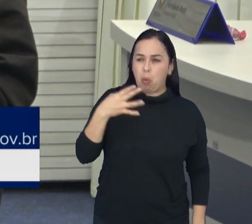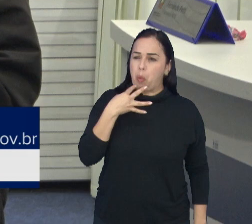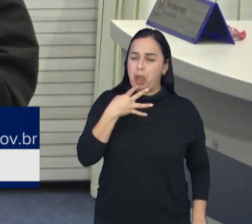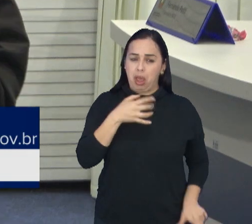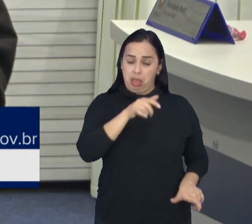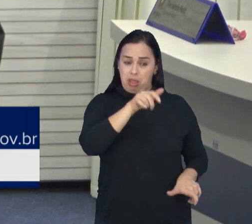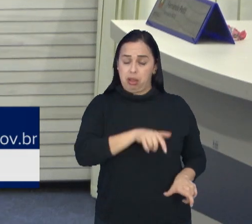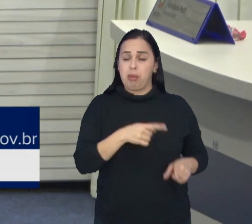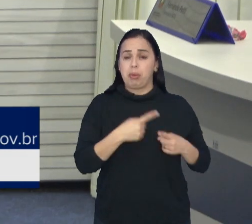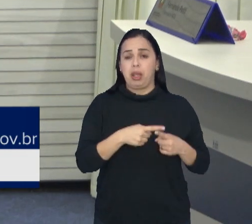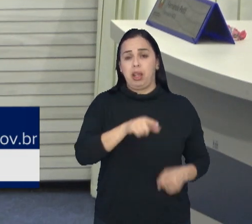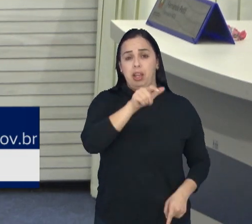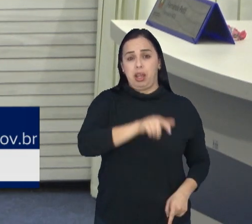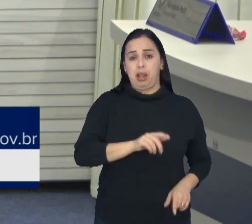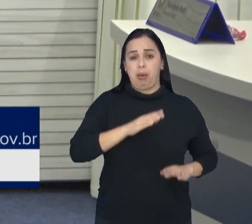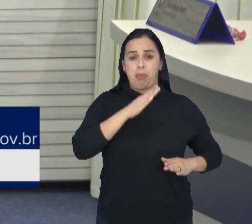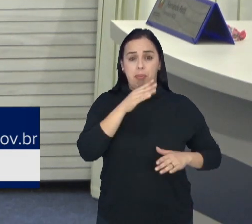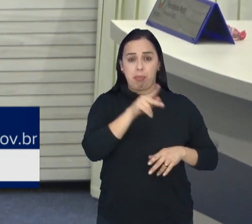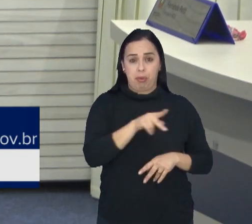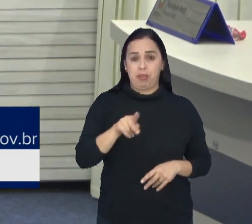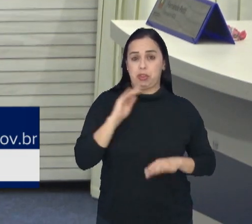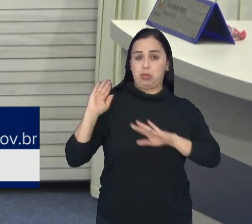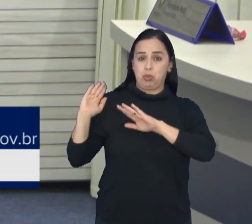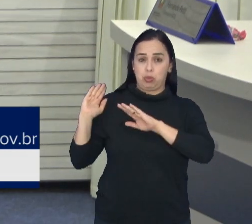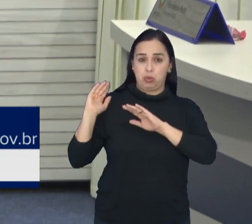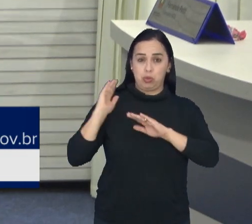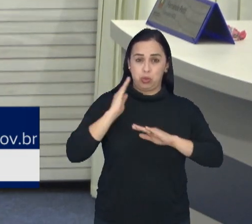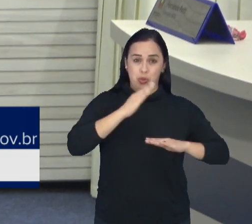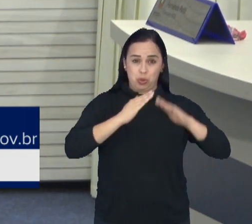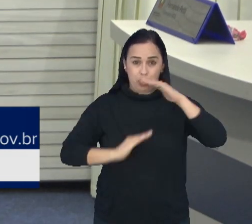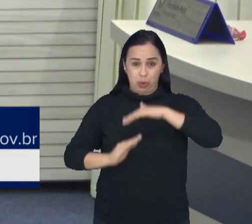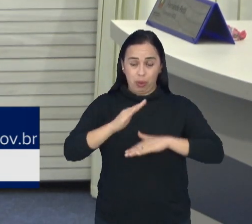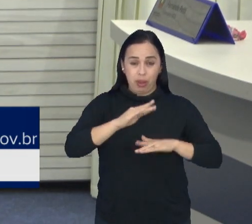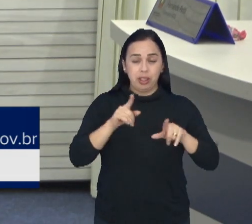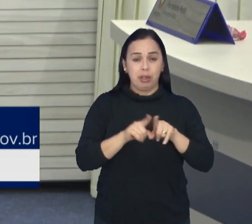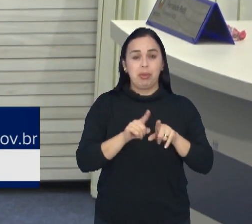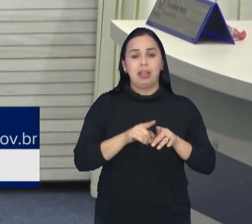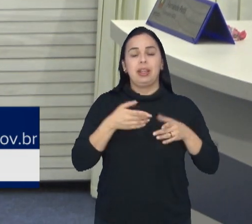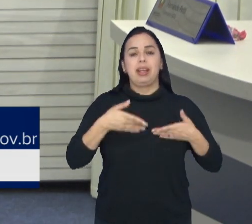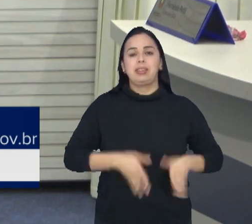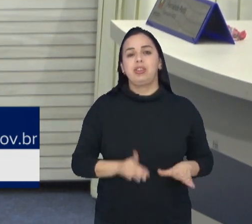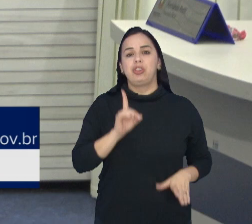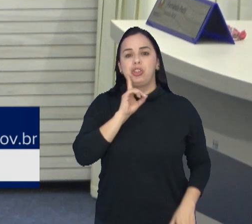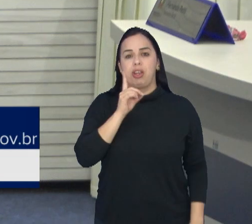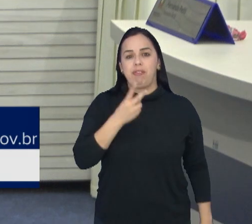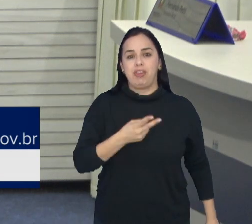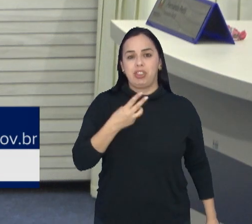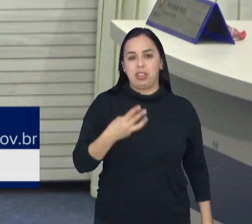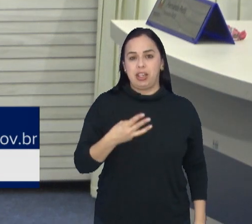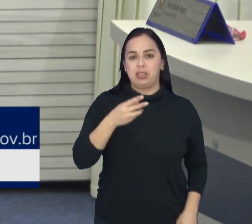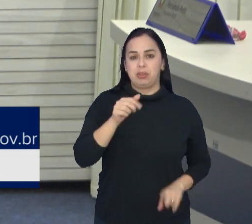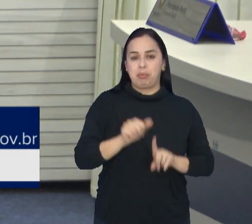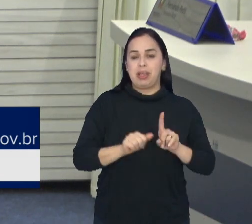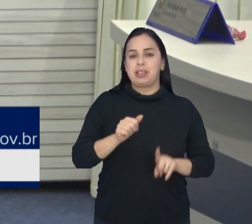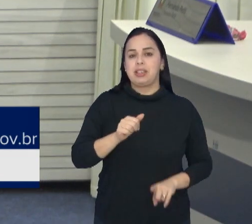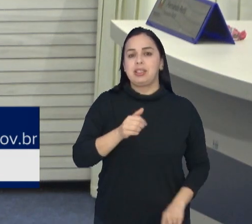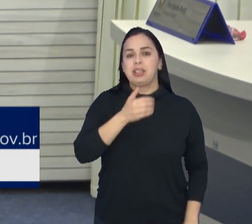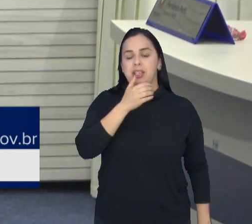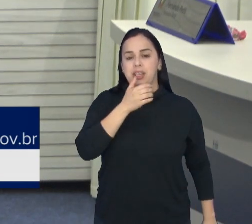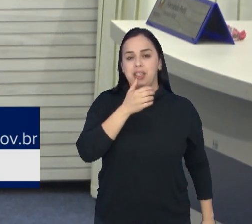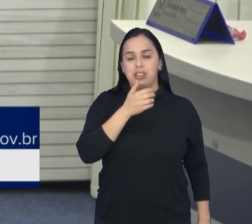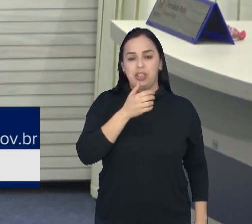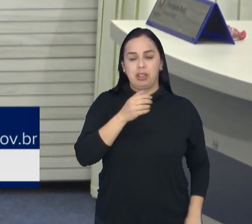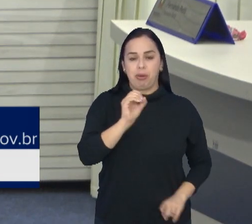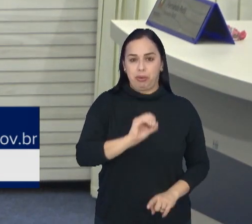era professor de judô, né? Ele é nascido 23/10/39 e faleceu ontem, né?